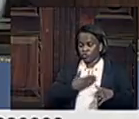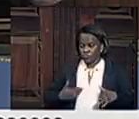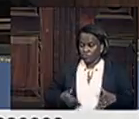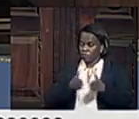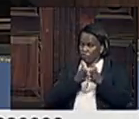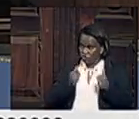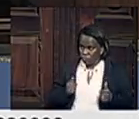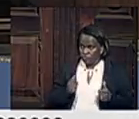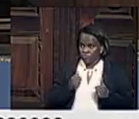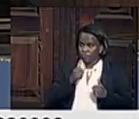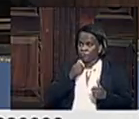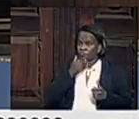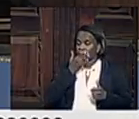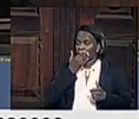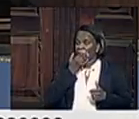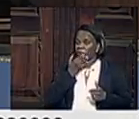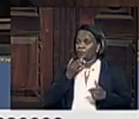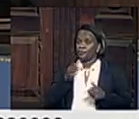governo,